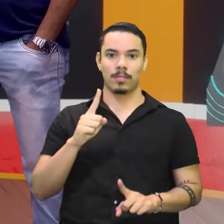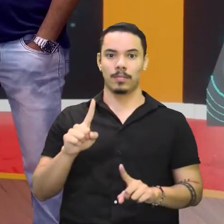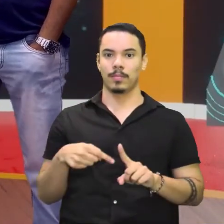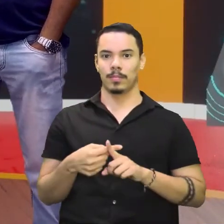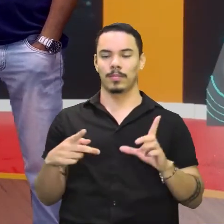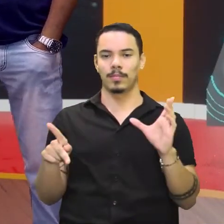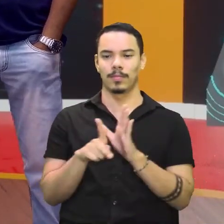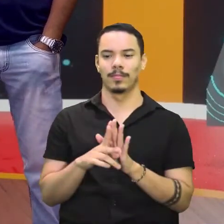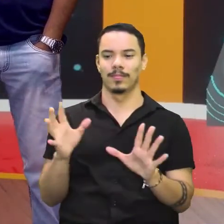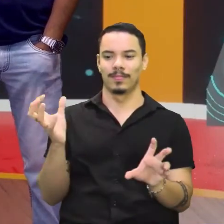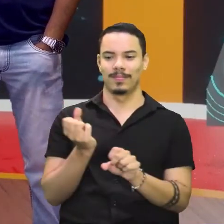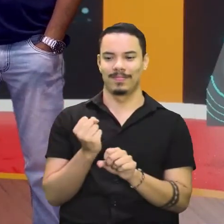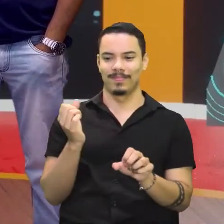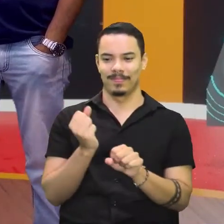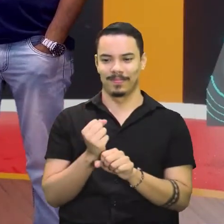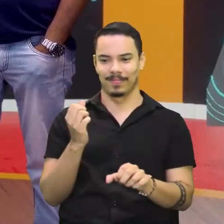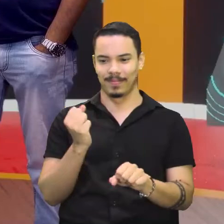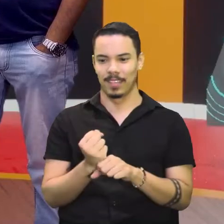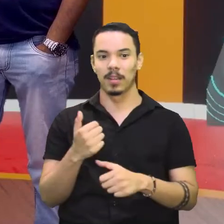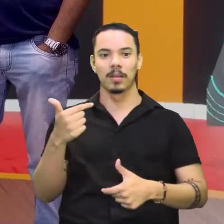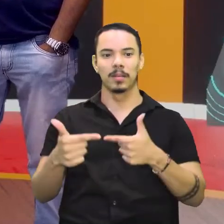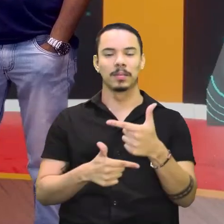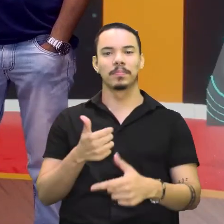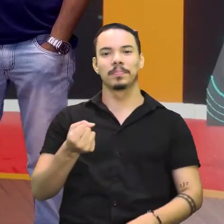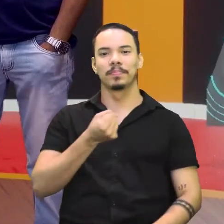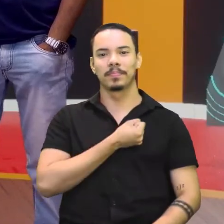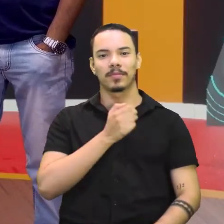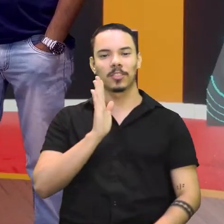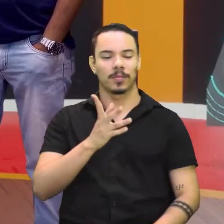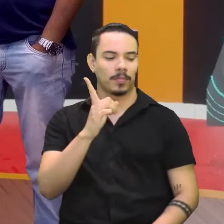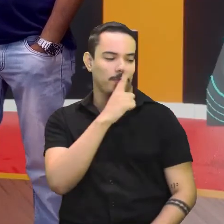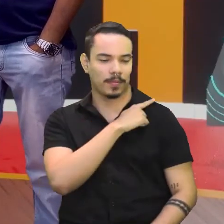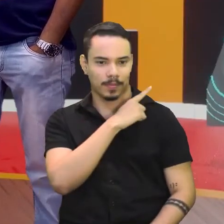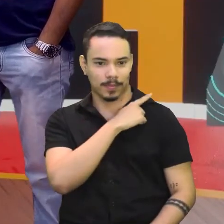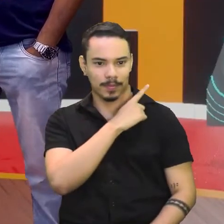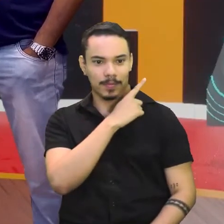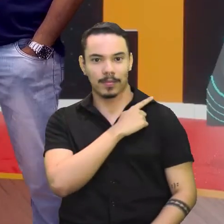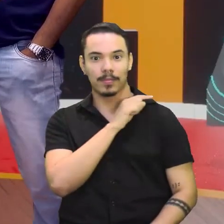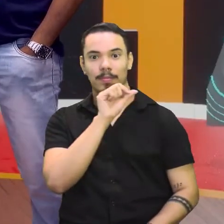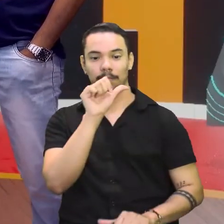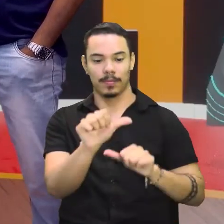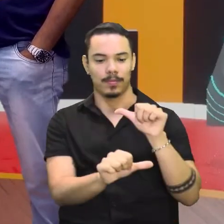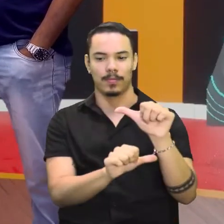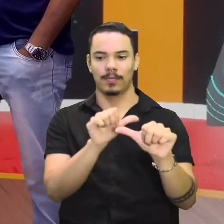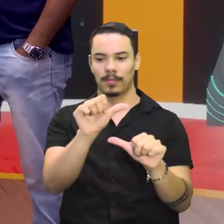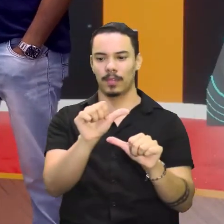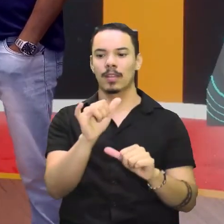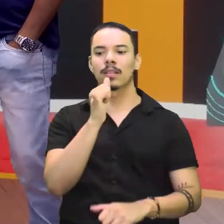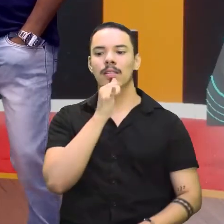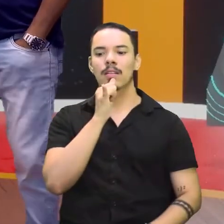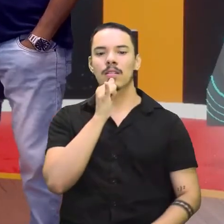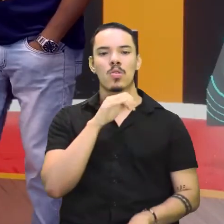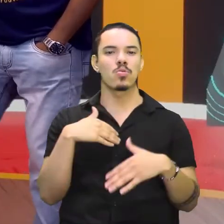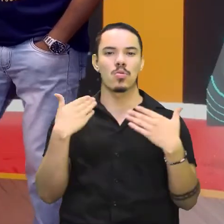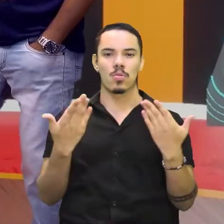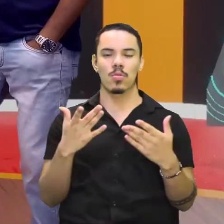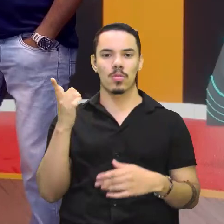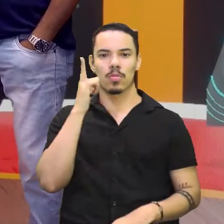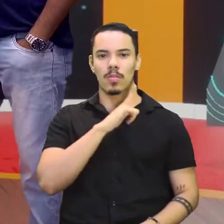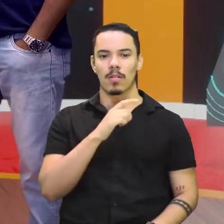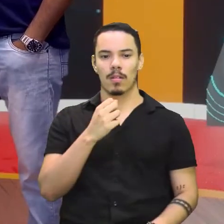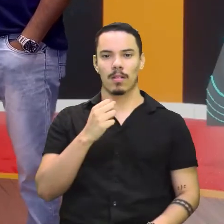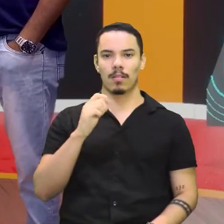que a gente trabalhou muito no primeiro ano. Entra um valor na máquina, acontece uma operação, que no caso aqui, eleva ao